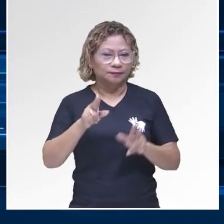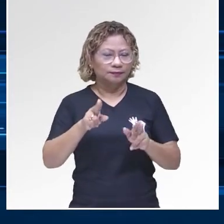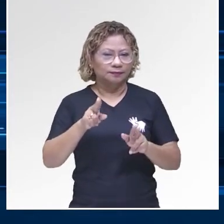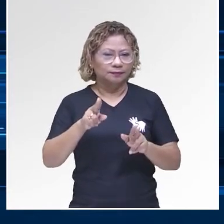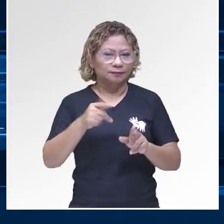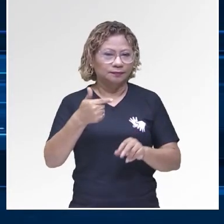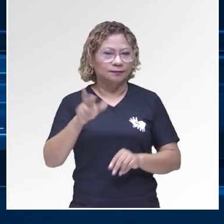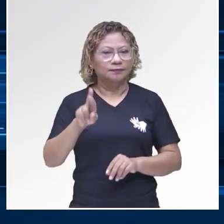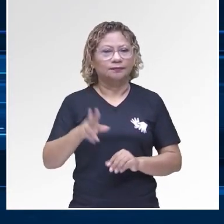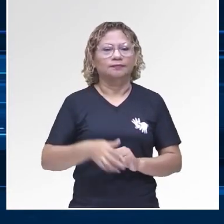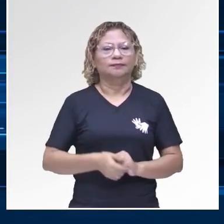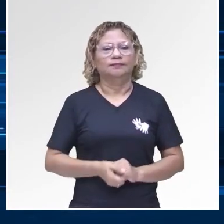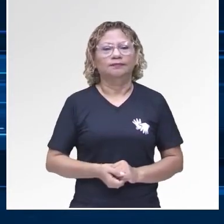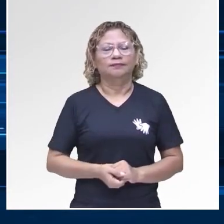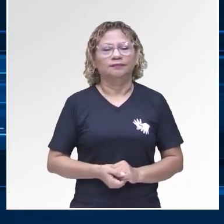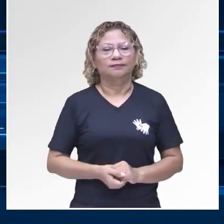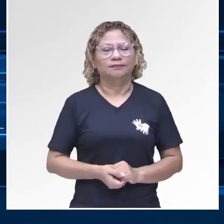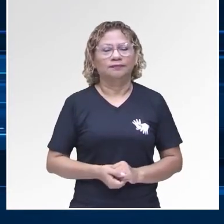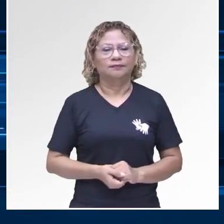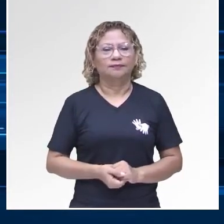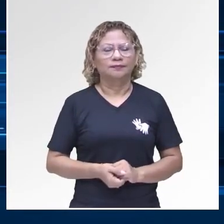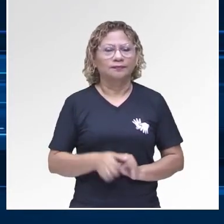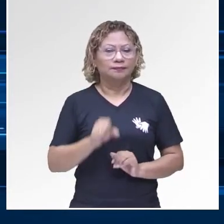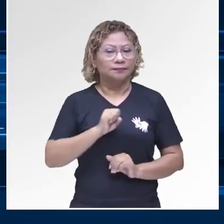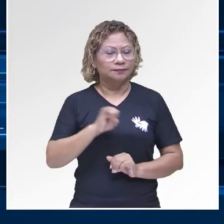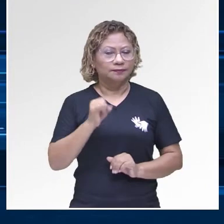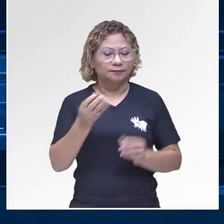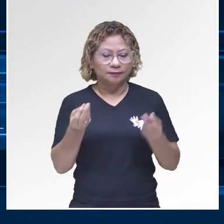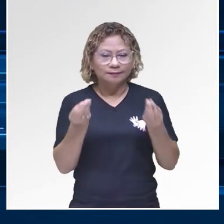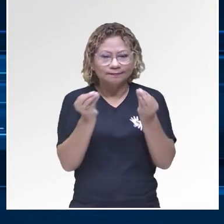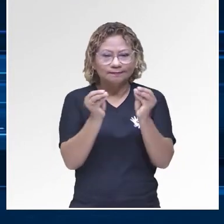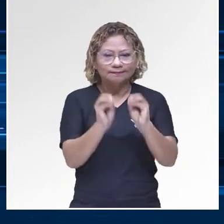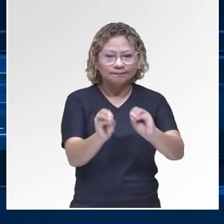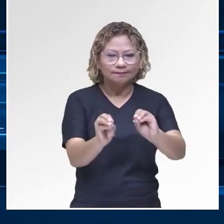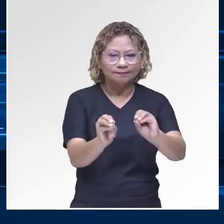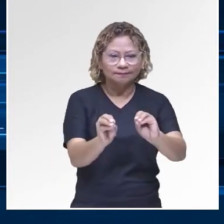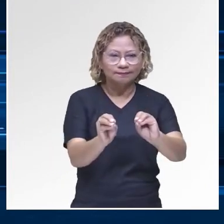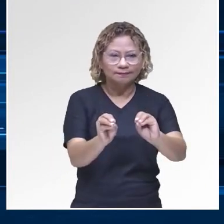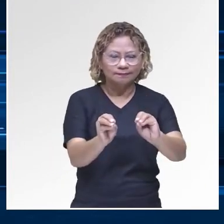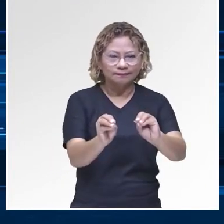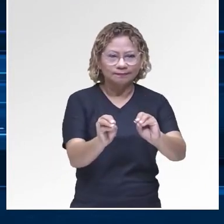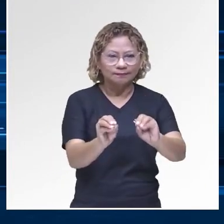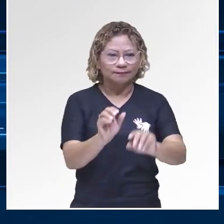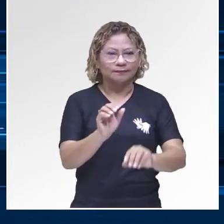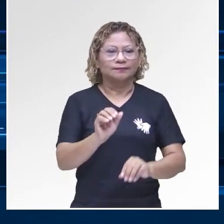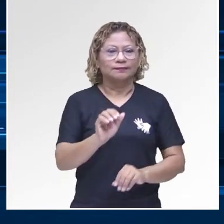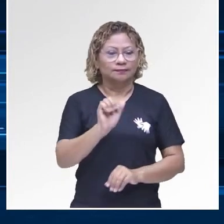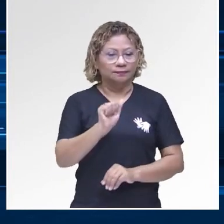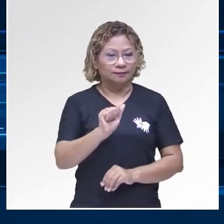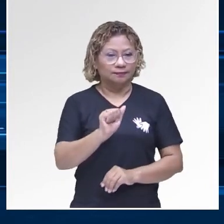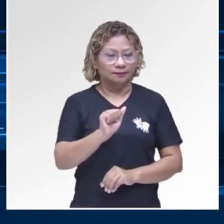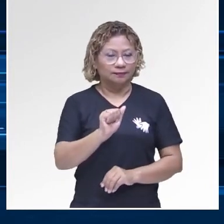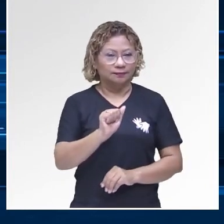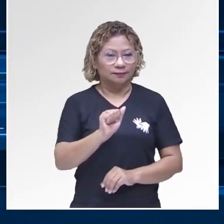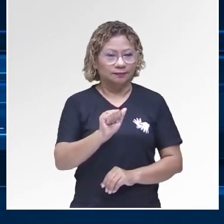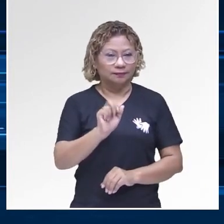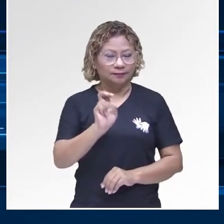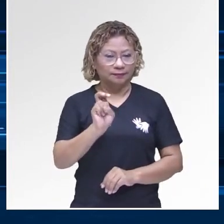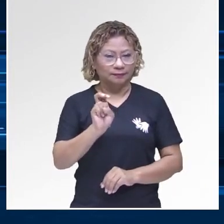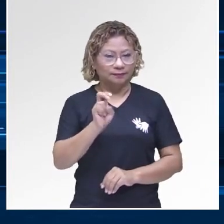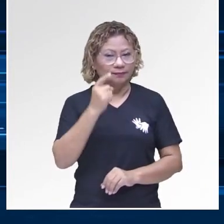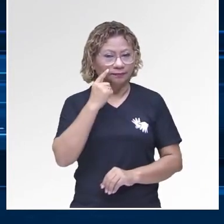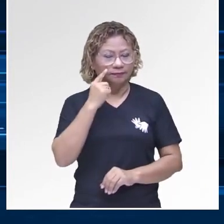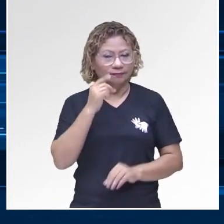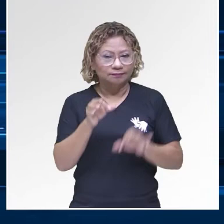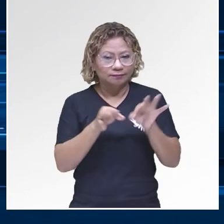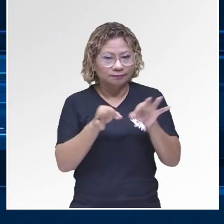A2 era 1 mais R. Se eu fosse colocar aqui o A5, vou botar mais embaixo aqui